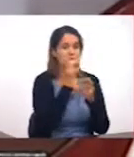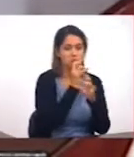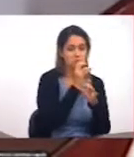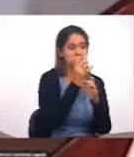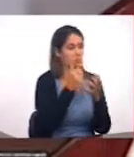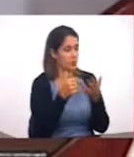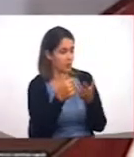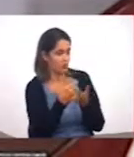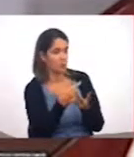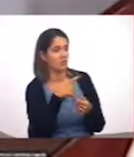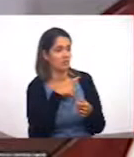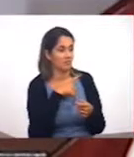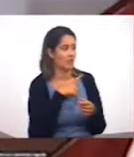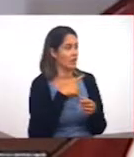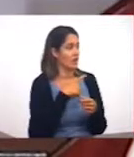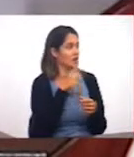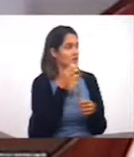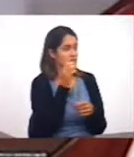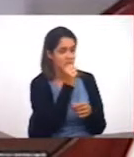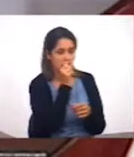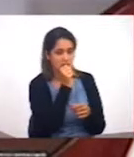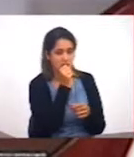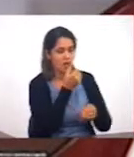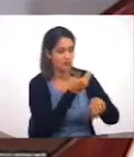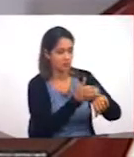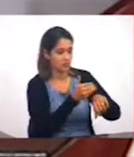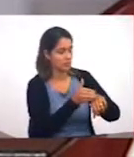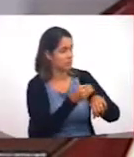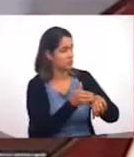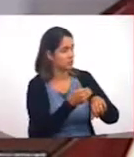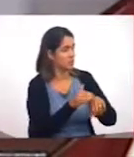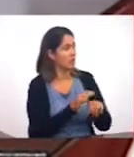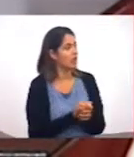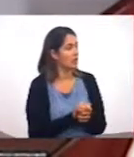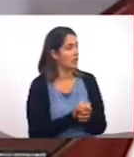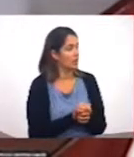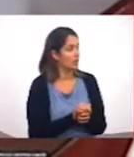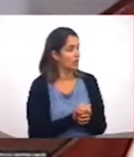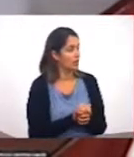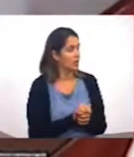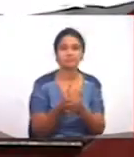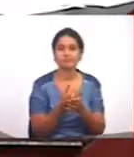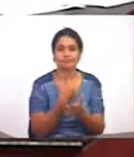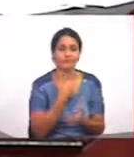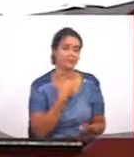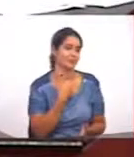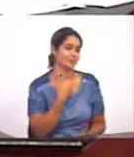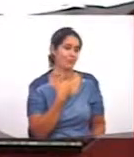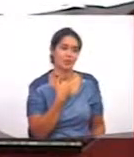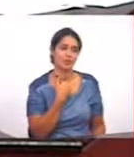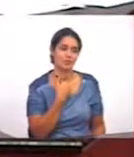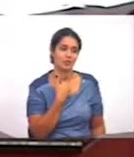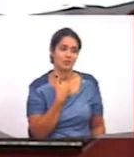eles se reúnem todos os sábados ensaiando na Escola Municipal de Artes. Fica aqui o convite para quem quiser conhecer o trabalho. No tempo